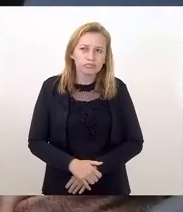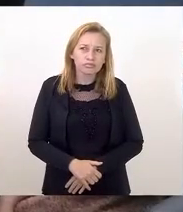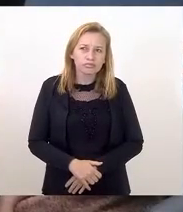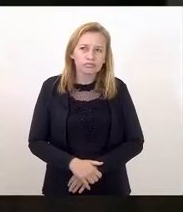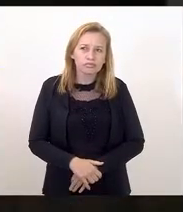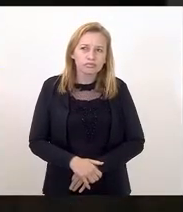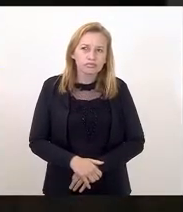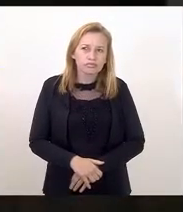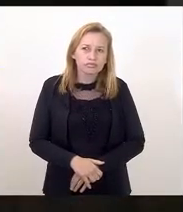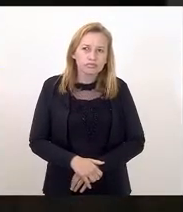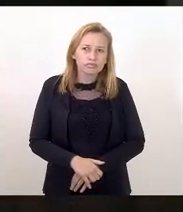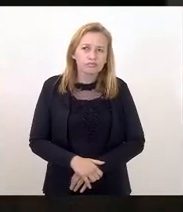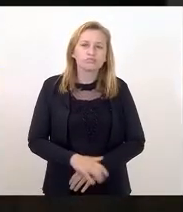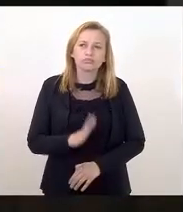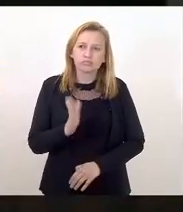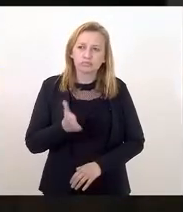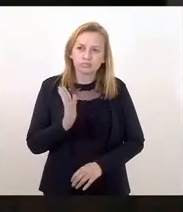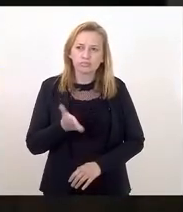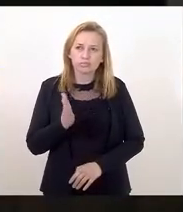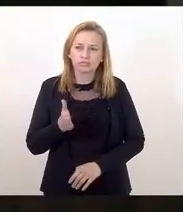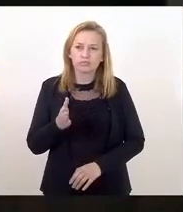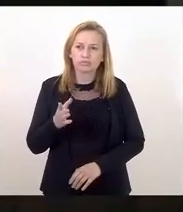Saneamento Ambiental já passou, Schmidt.